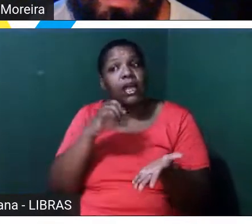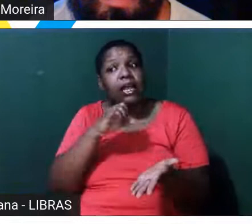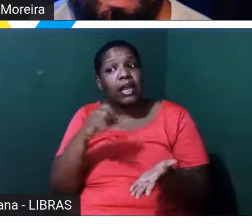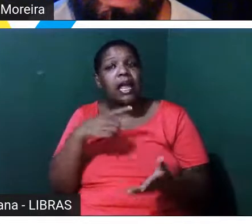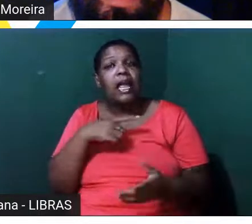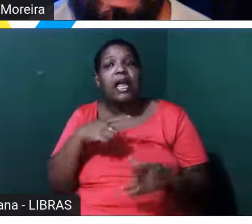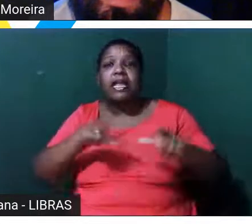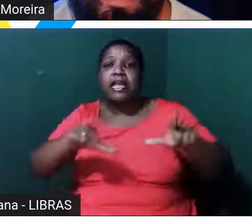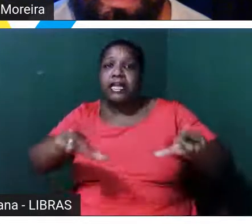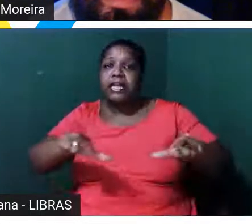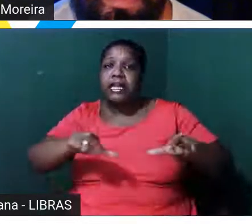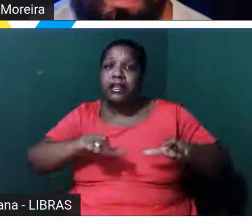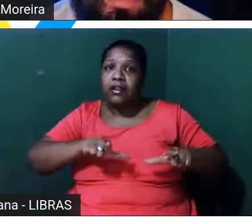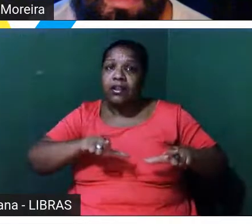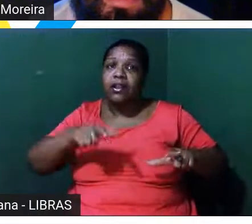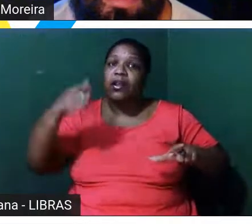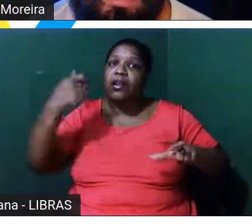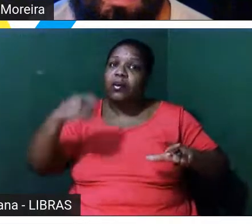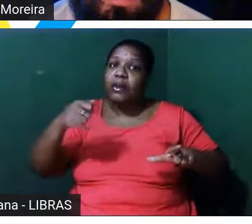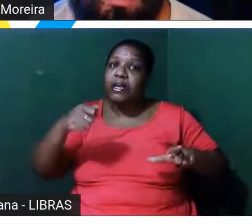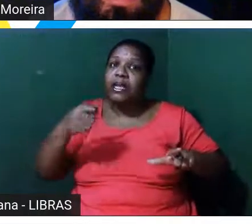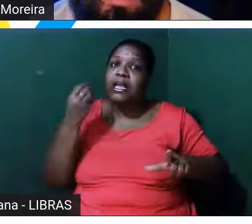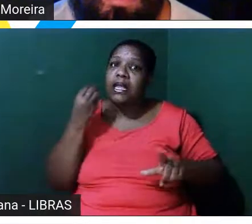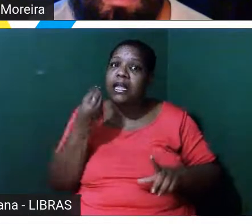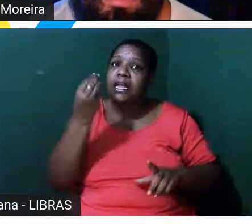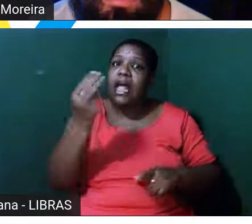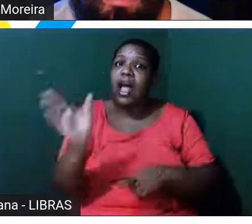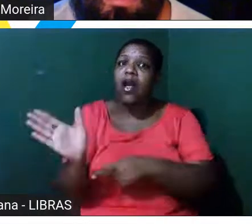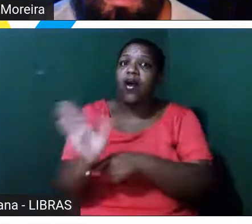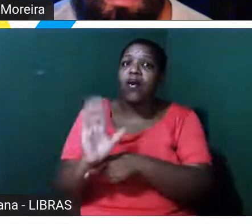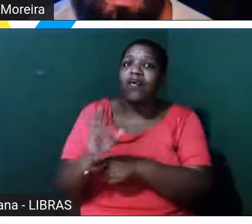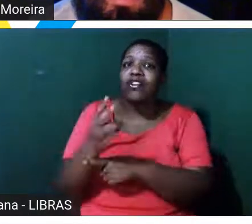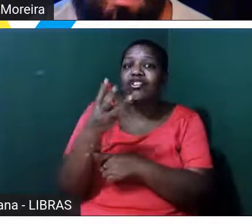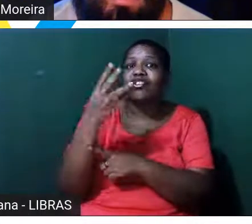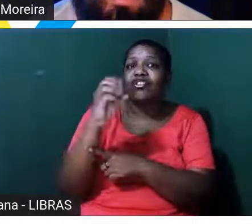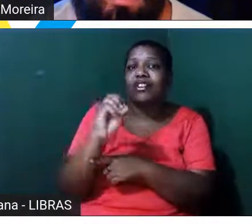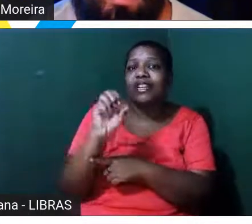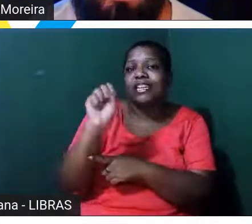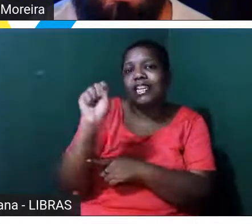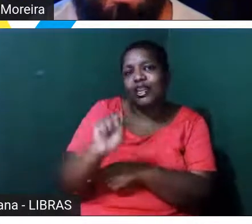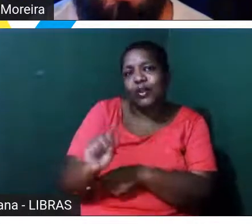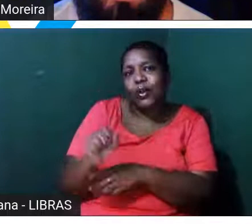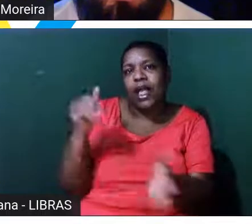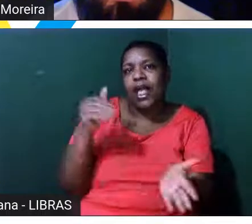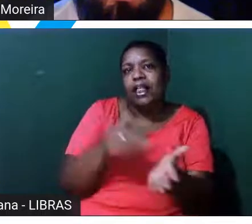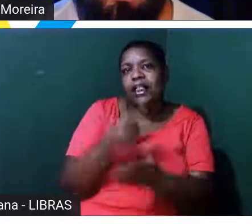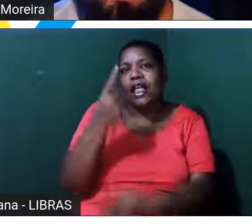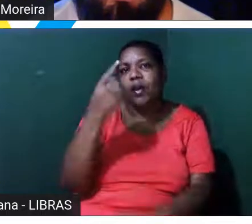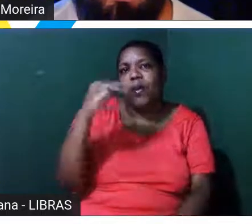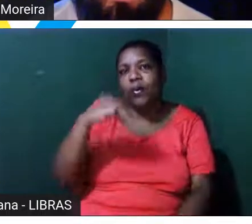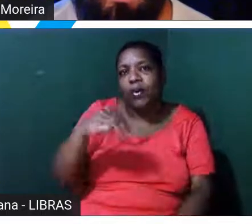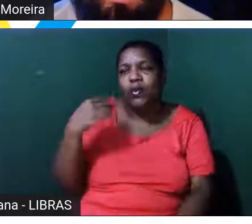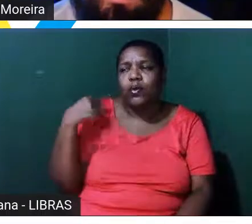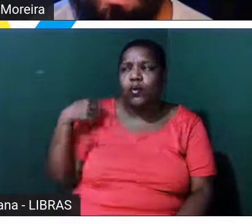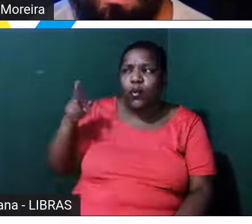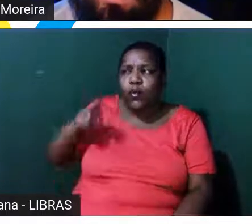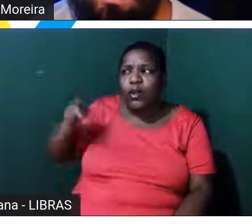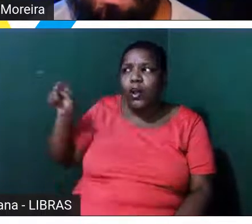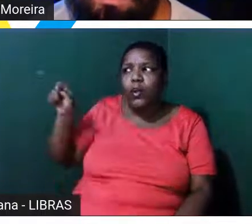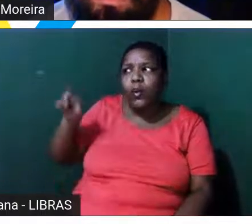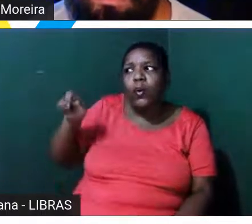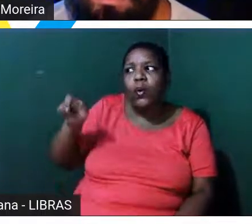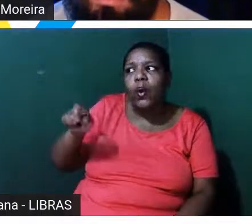certificação assim a entrega de um vídeo e 30 segundos a 1 minuto utilizando todas as dicas